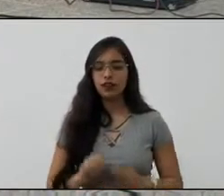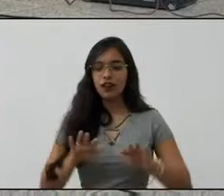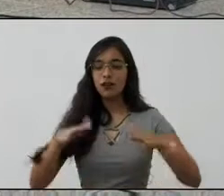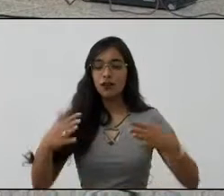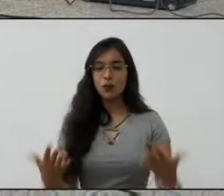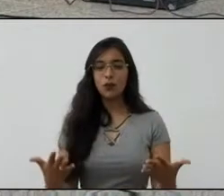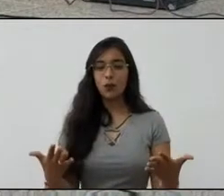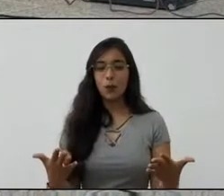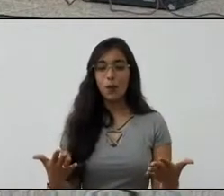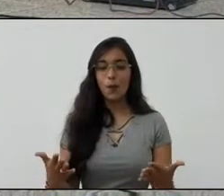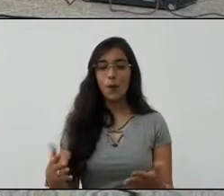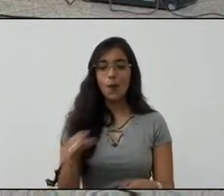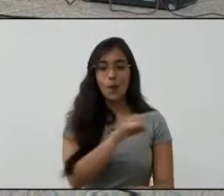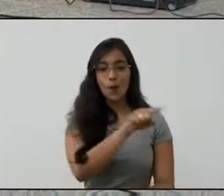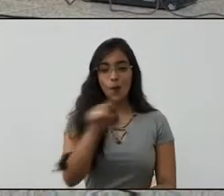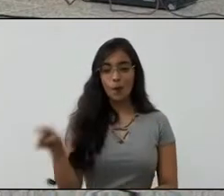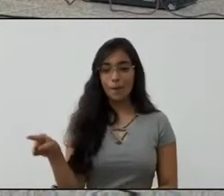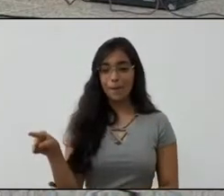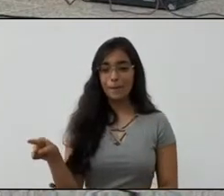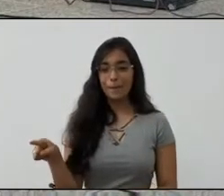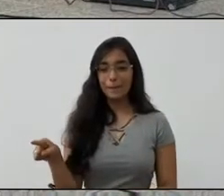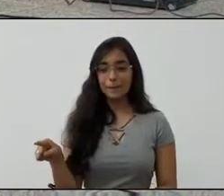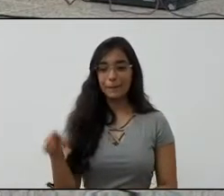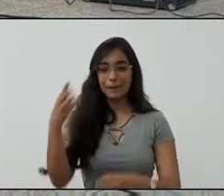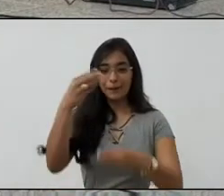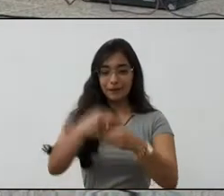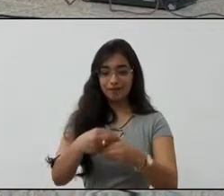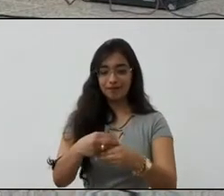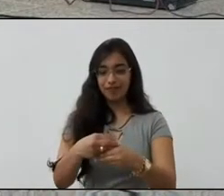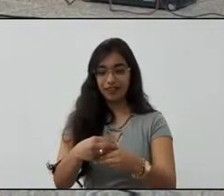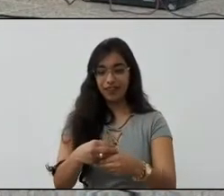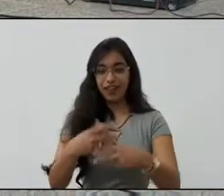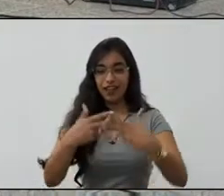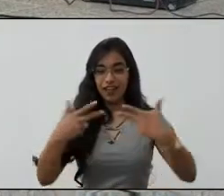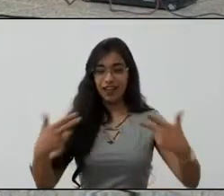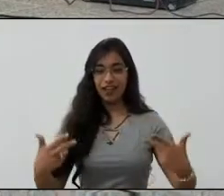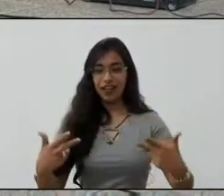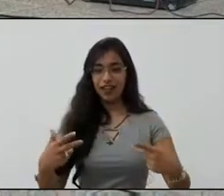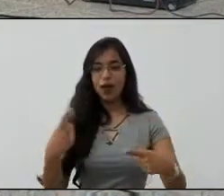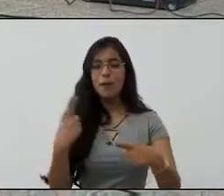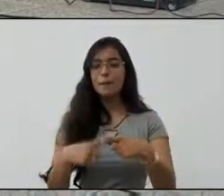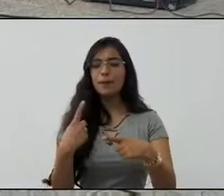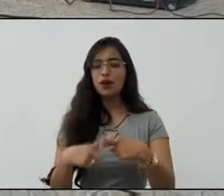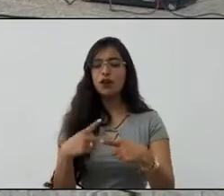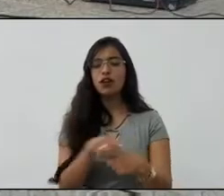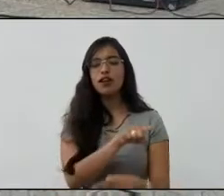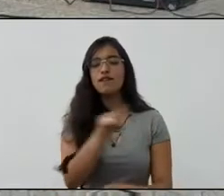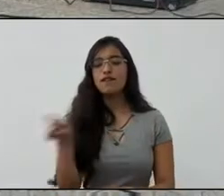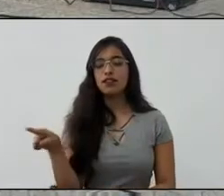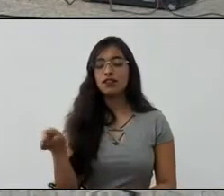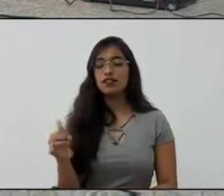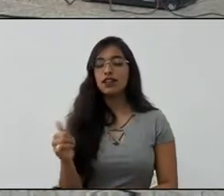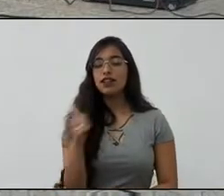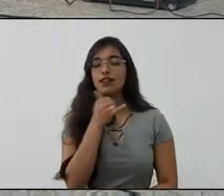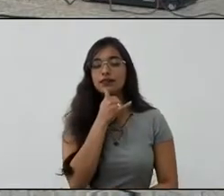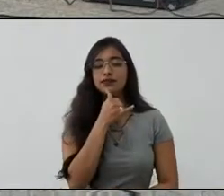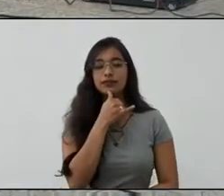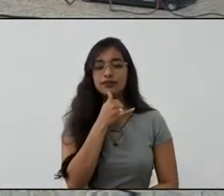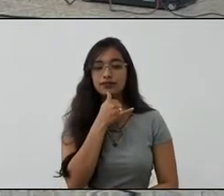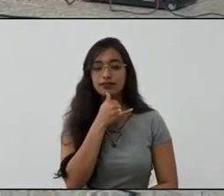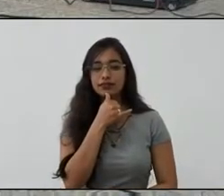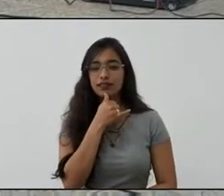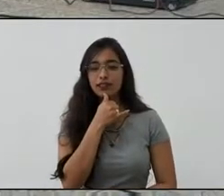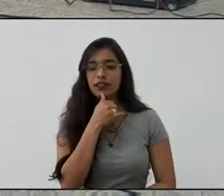sua estatura? E quanto ao vestido, por que andais solícitos? Olhai para os lírios